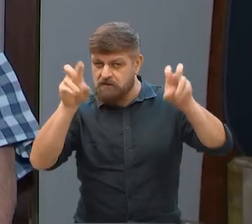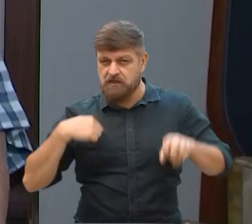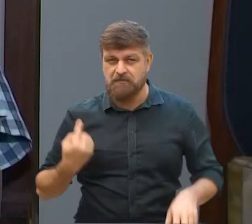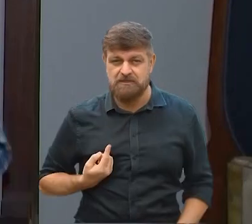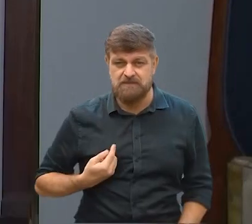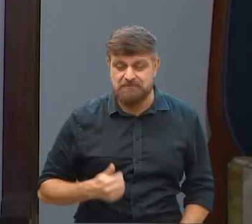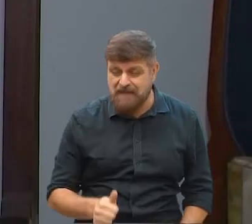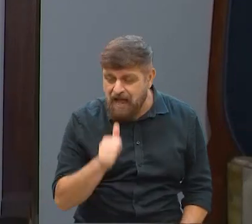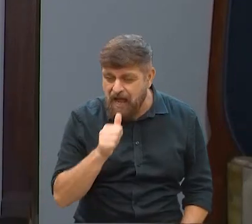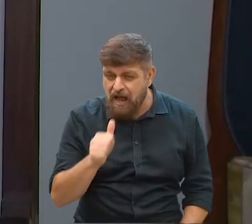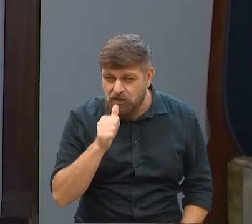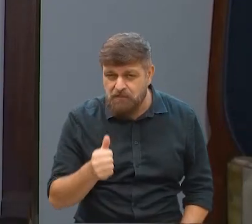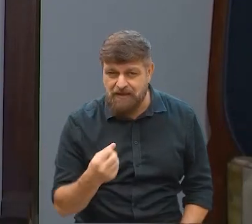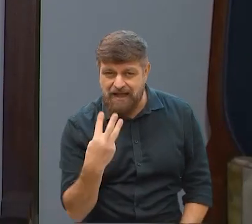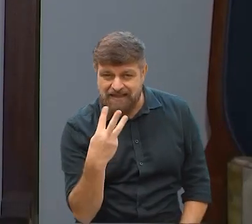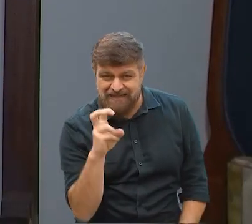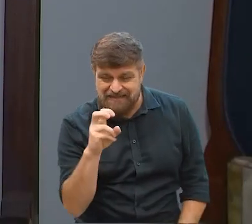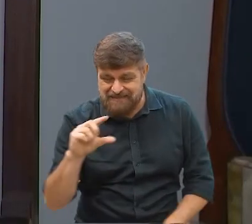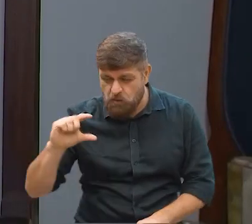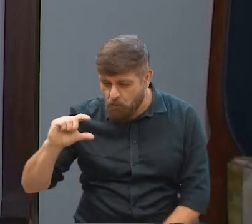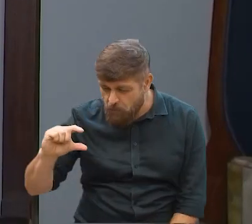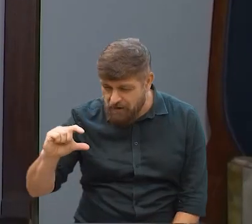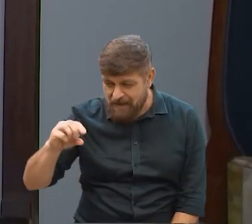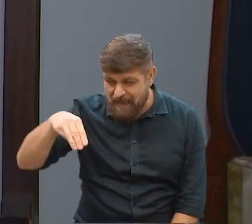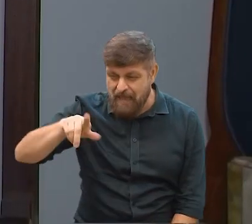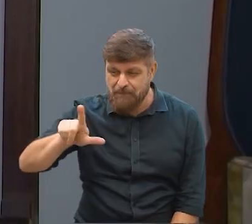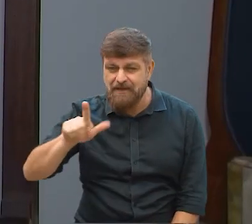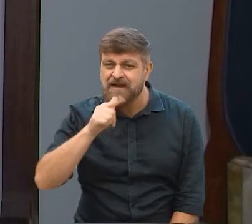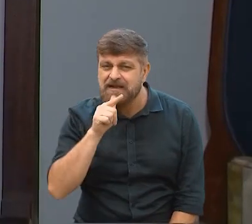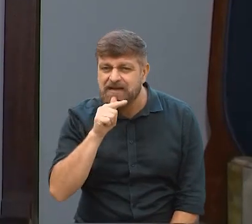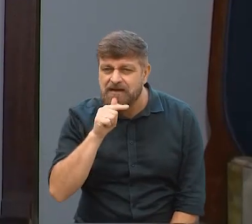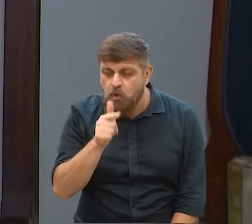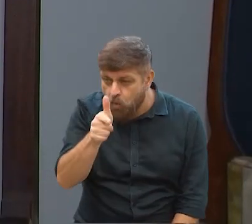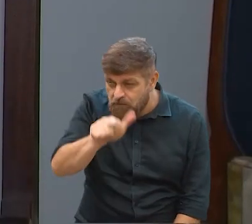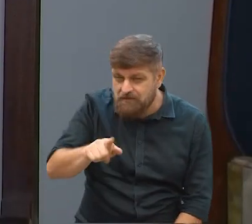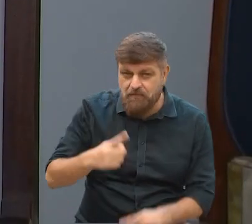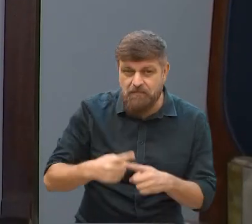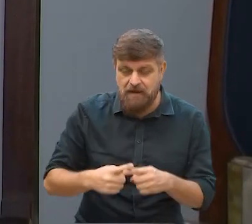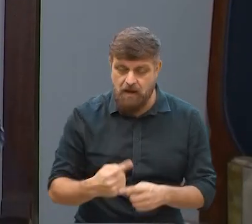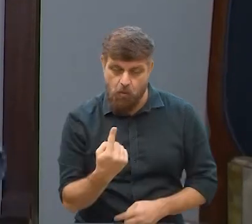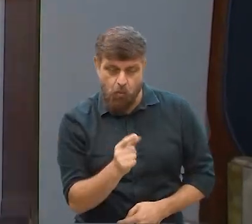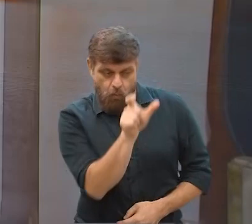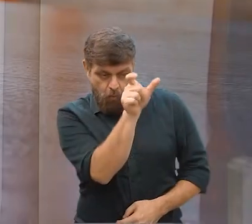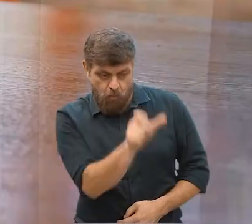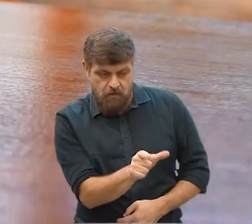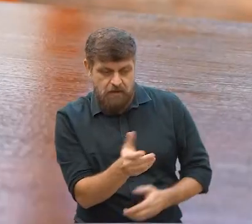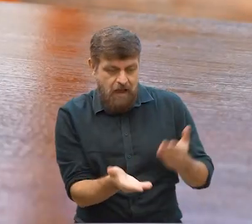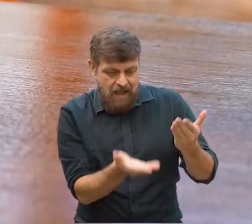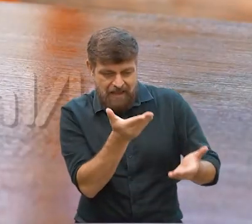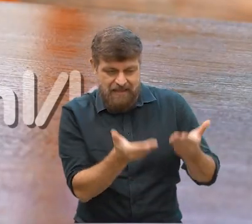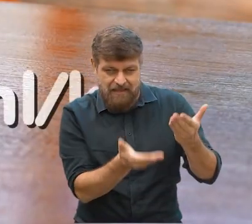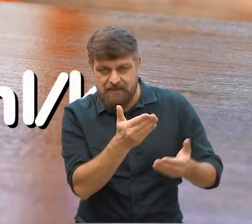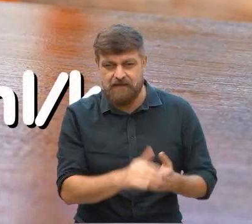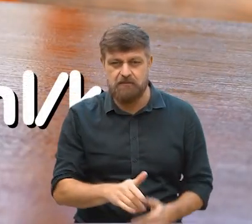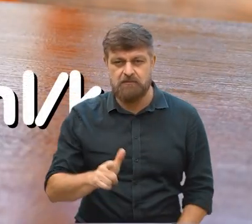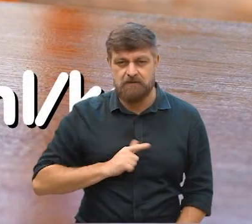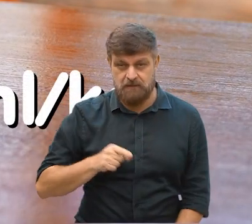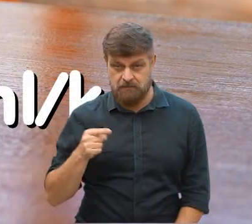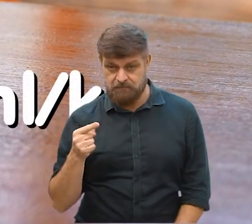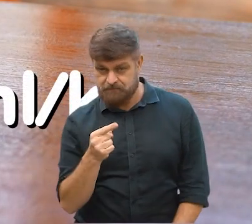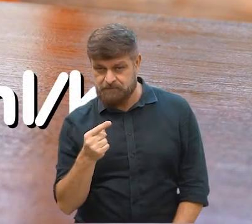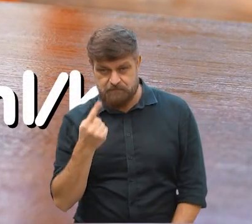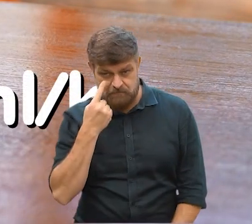que tomar 35 ml de água por dia. Poderia repetir? Por quilo de peso. Por quilo de...